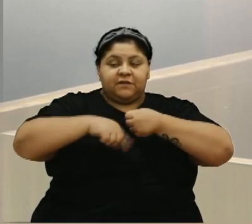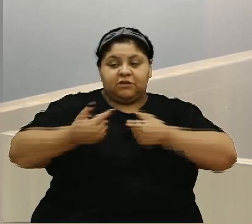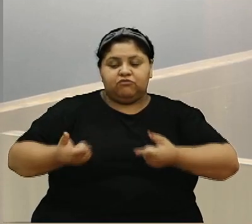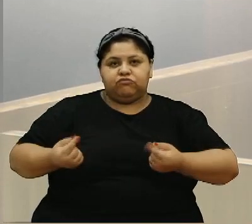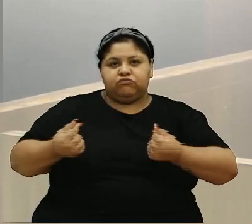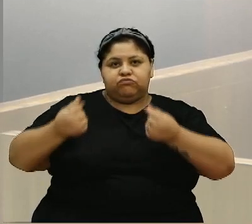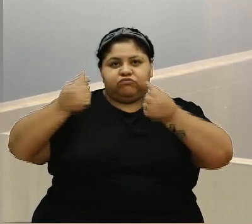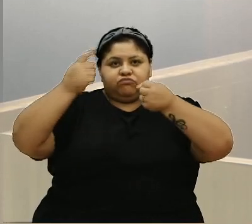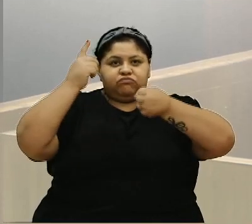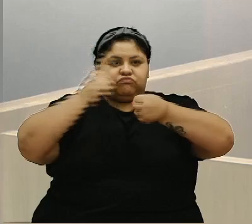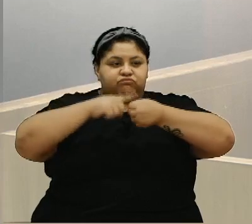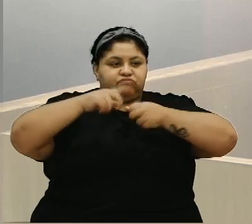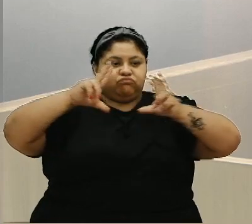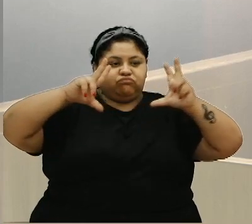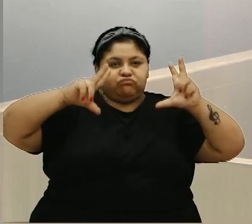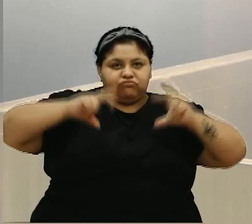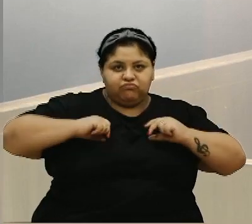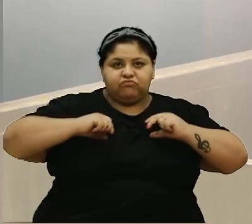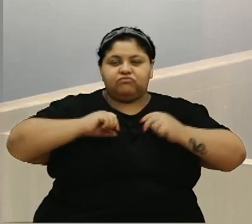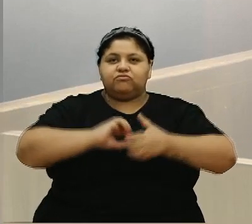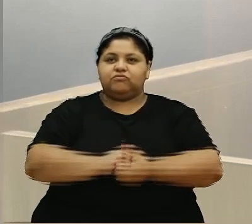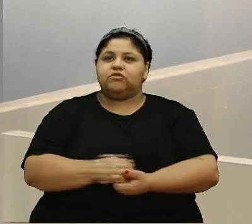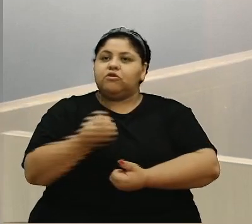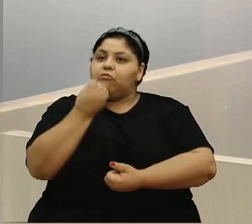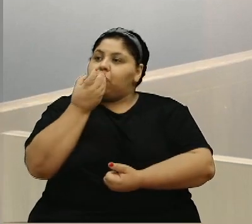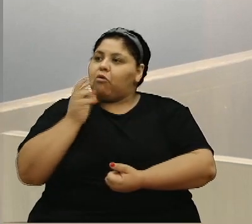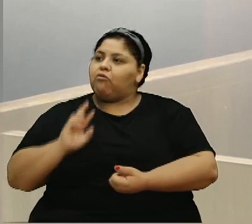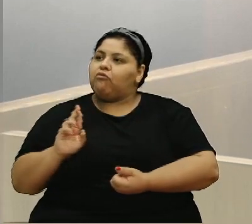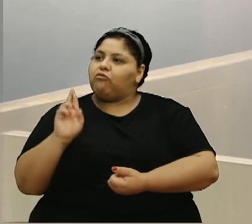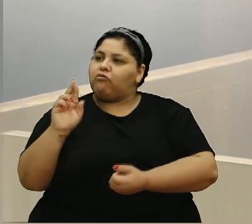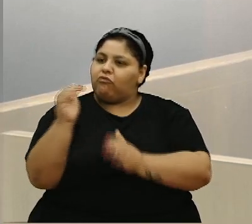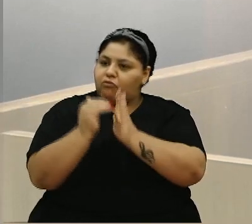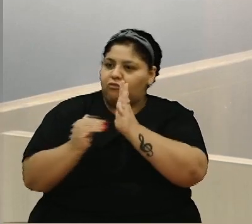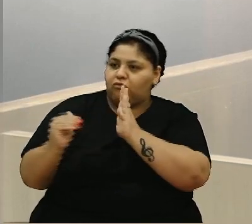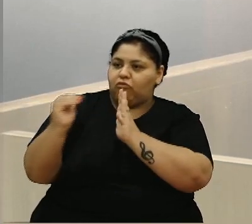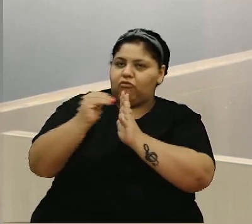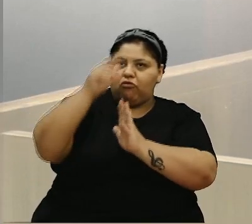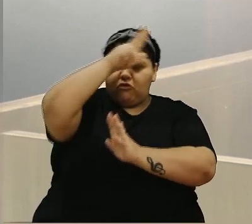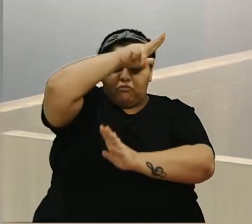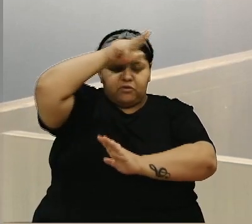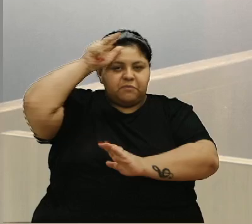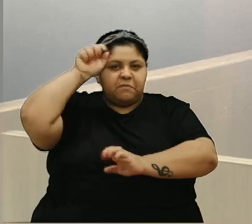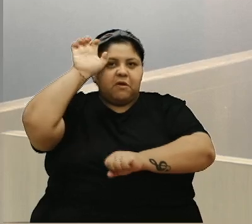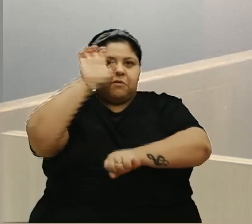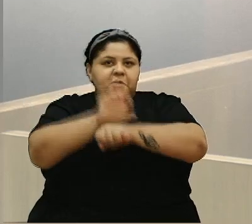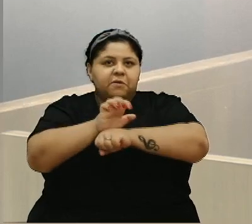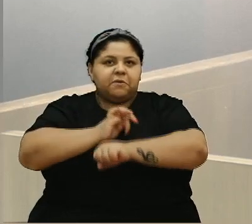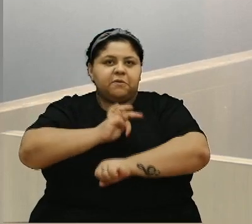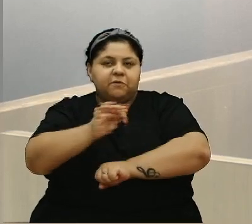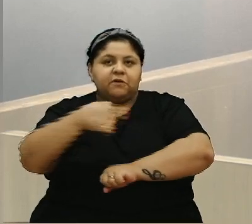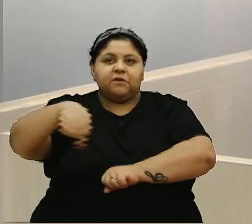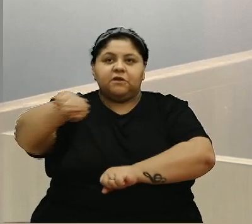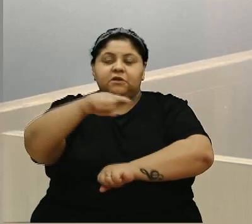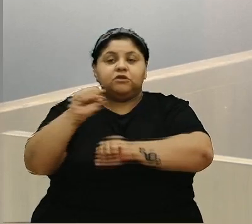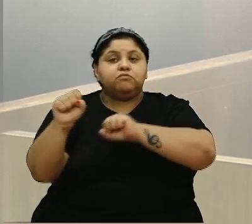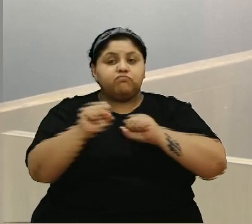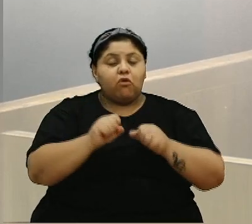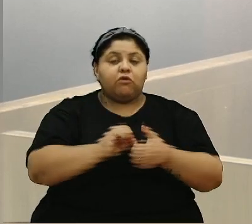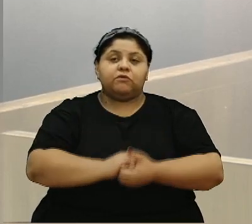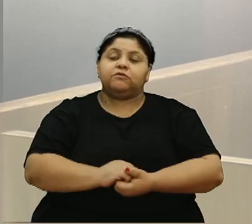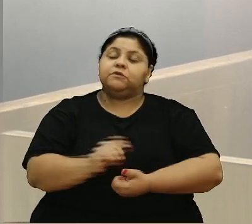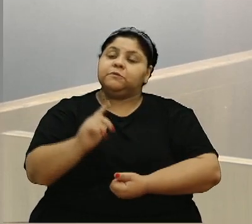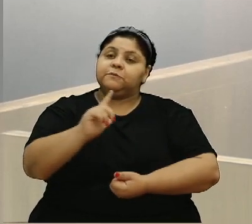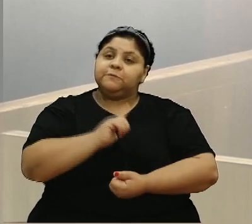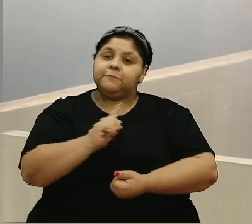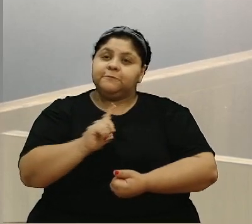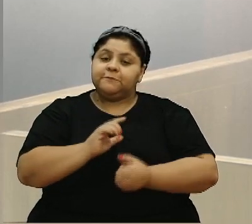essa cidade que merece, né, bons representantes em nível municipal, estadual e federal, e que a gente possa, né, ter